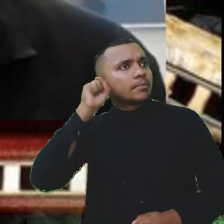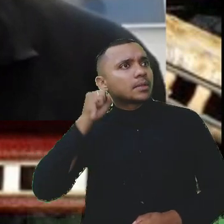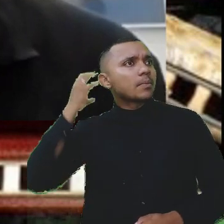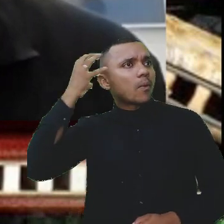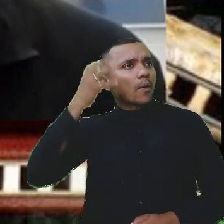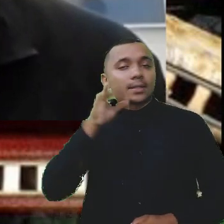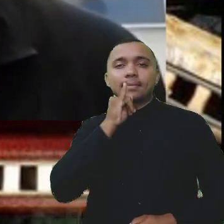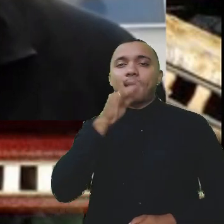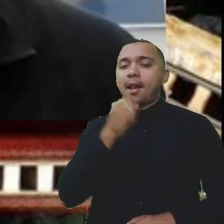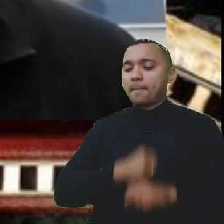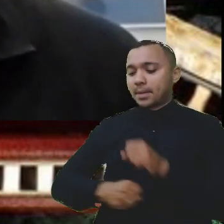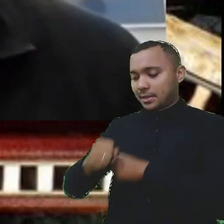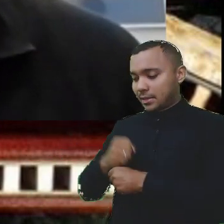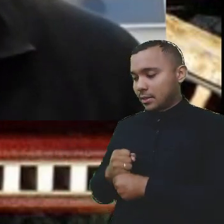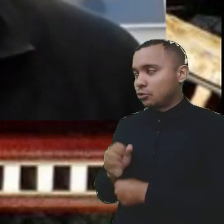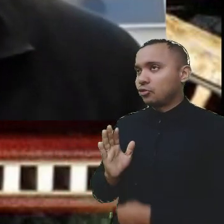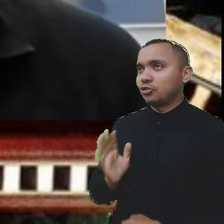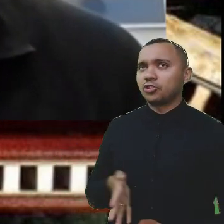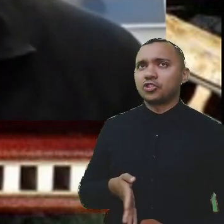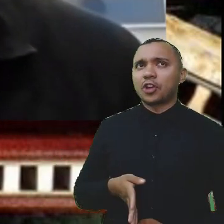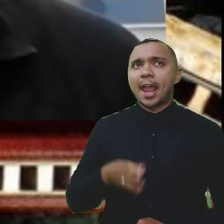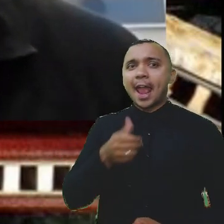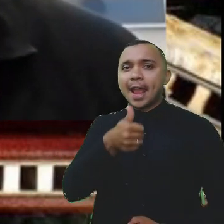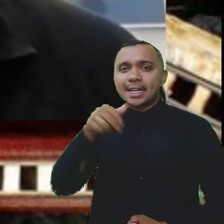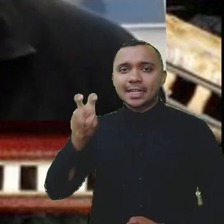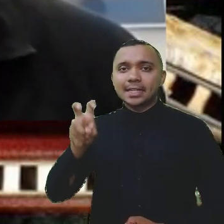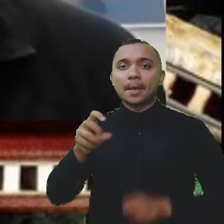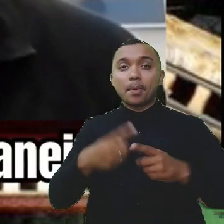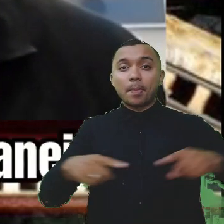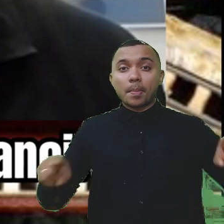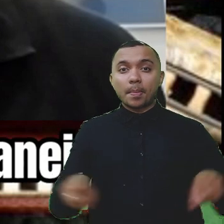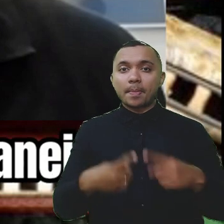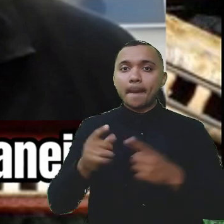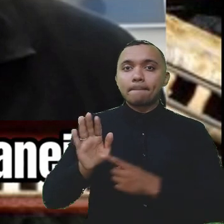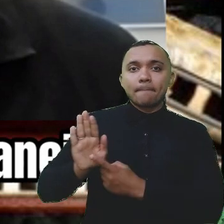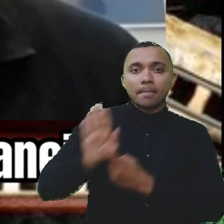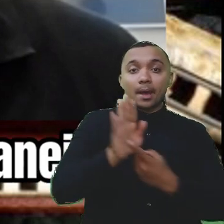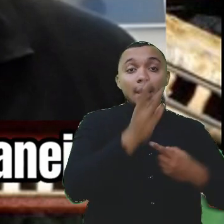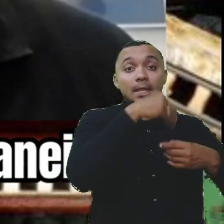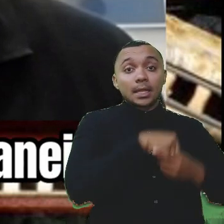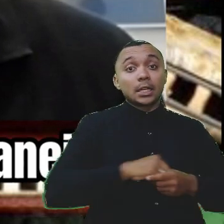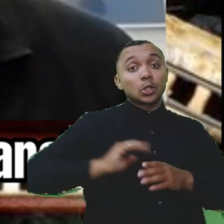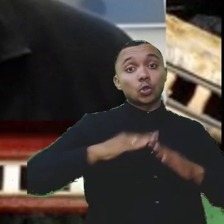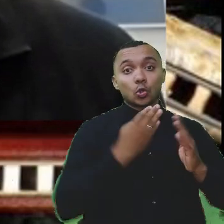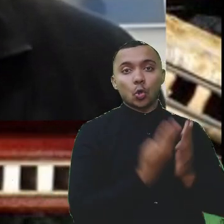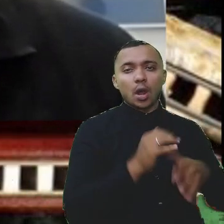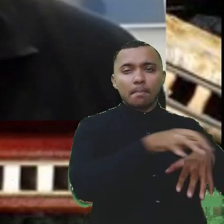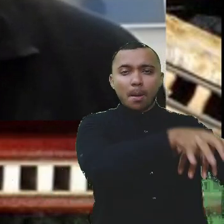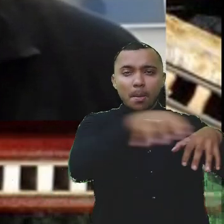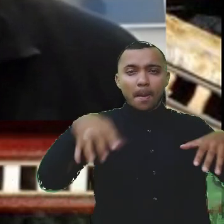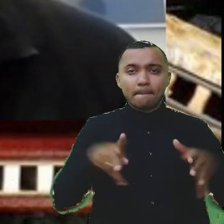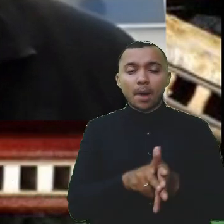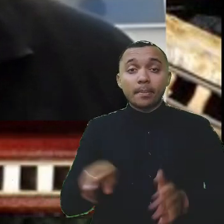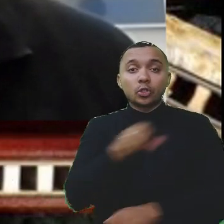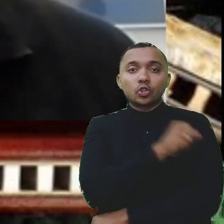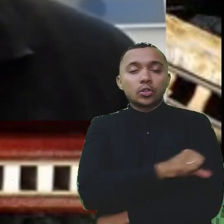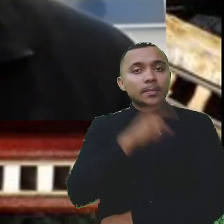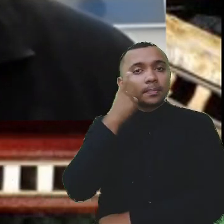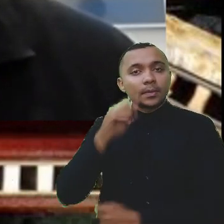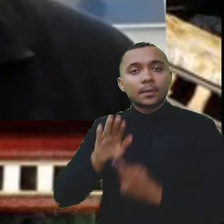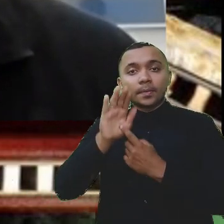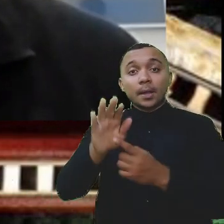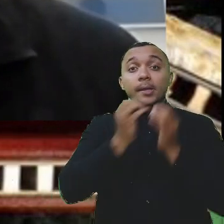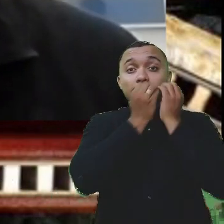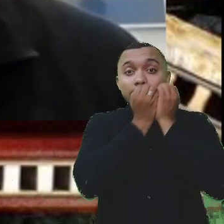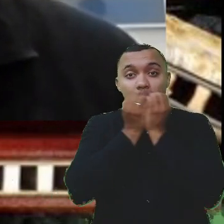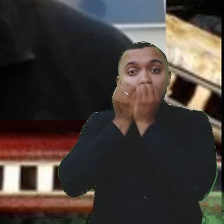ano passado, foram 15 concertos didáticos, também nas escolas municipais do Rio de Janeiro, só tocando Tom Jobim. Eu estou